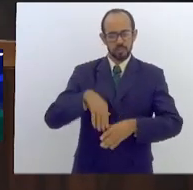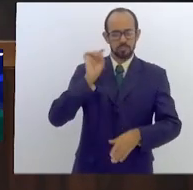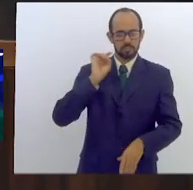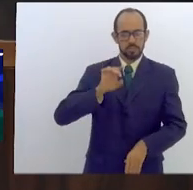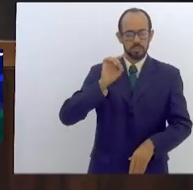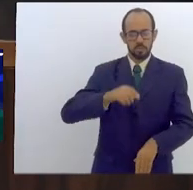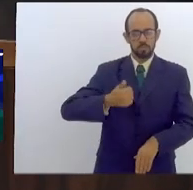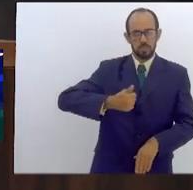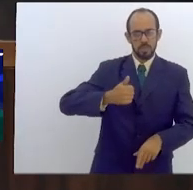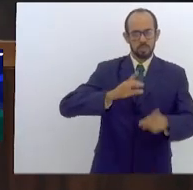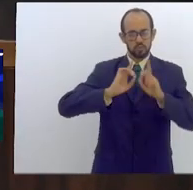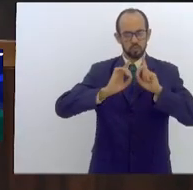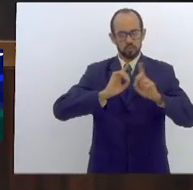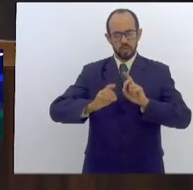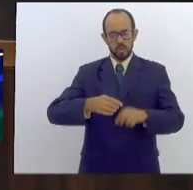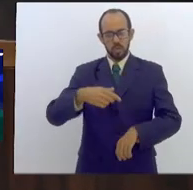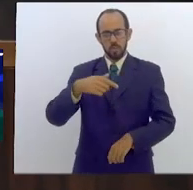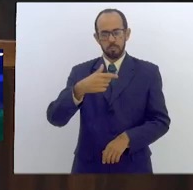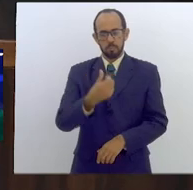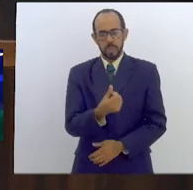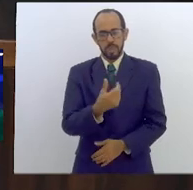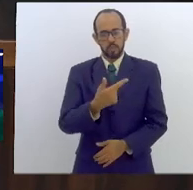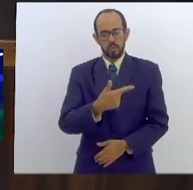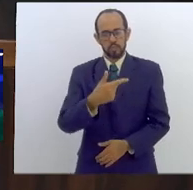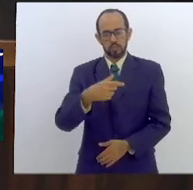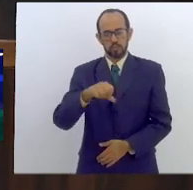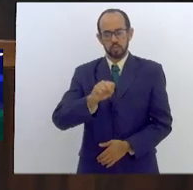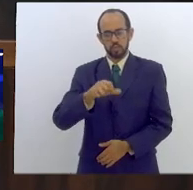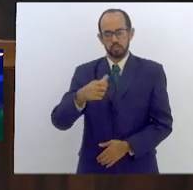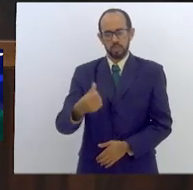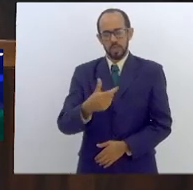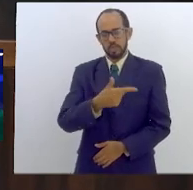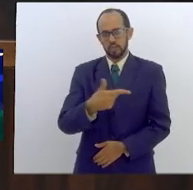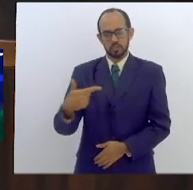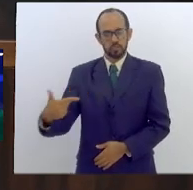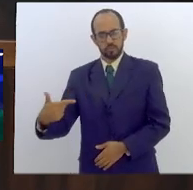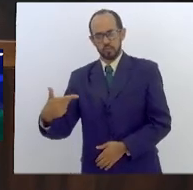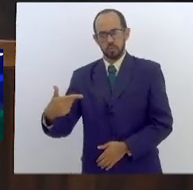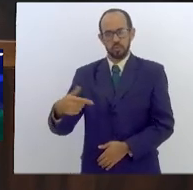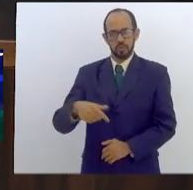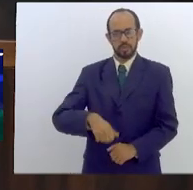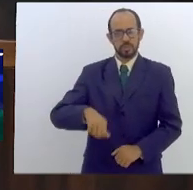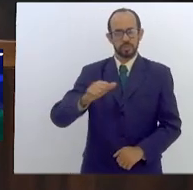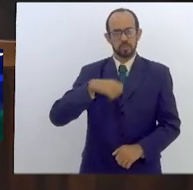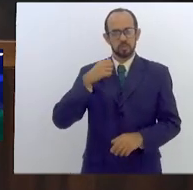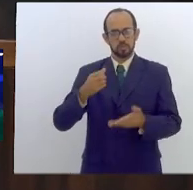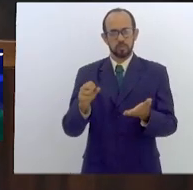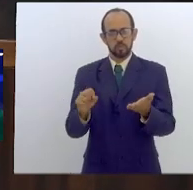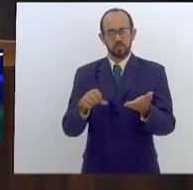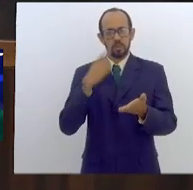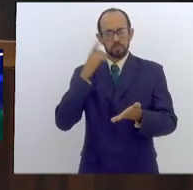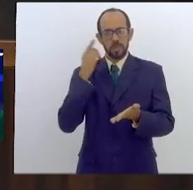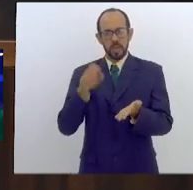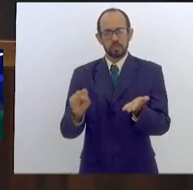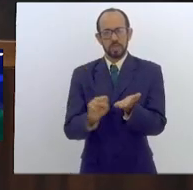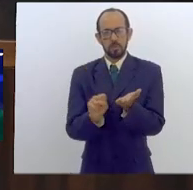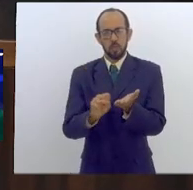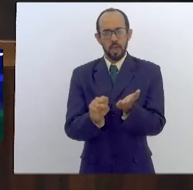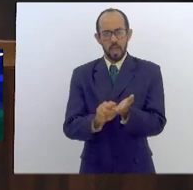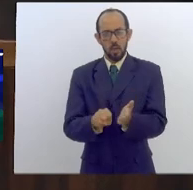discussão, projeto de lei número 6286, de 22, de autoria do deputado Samuel Malafaia, que altera a